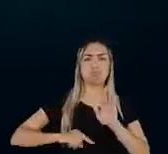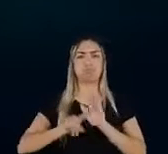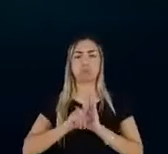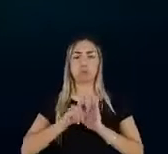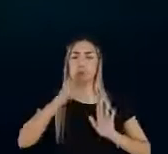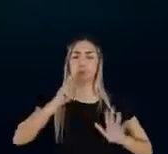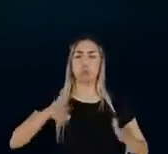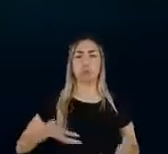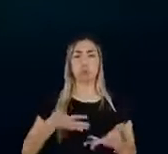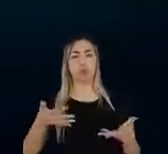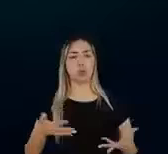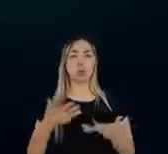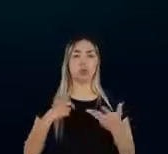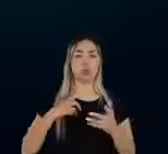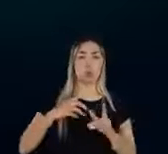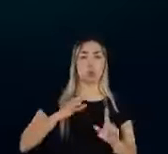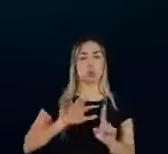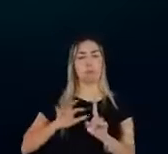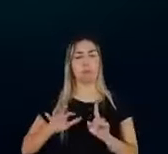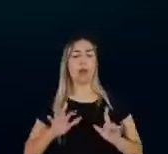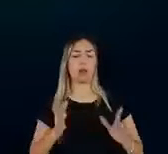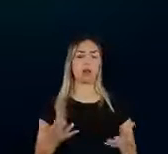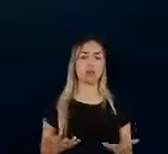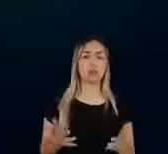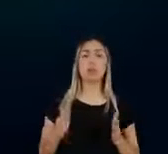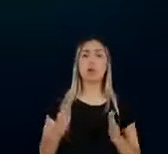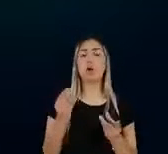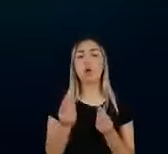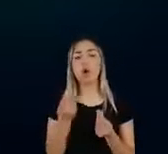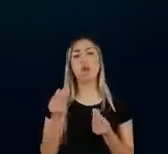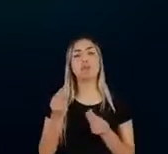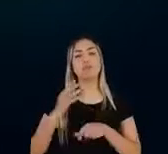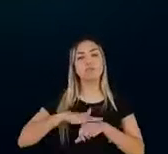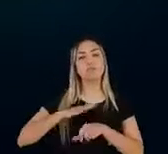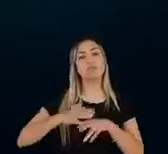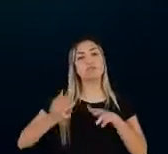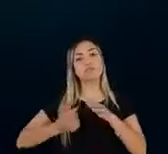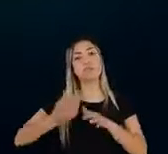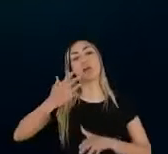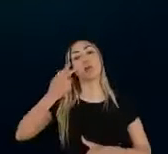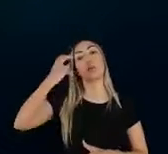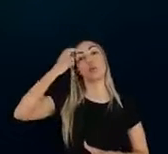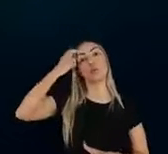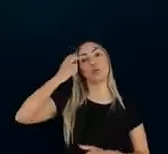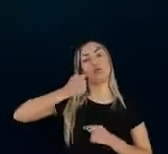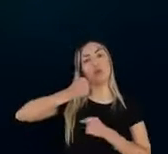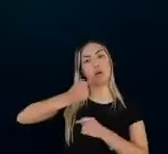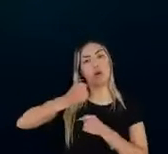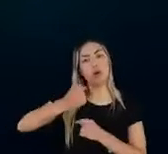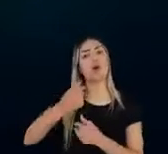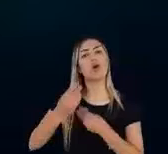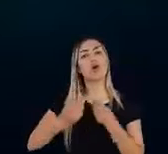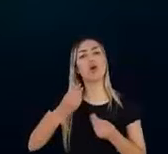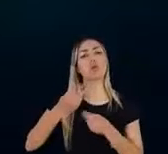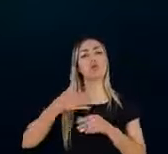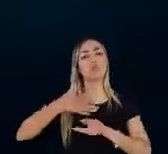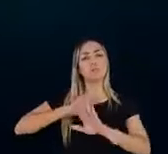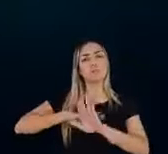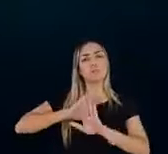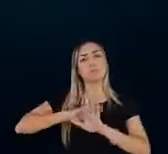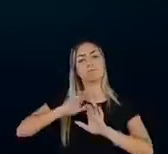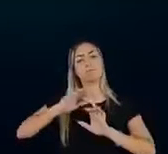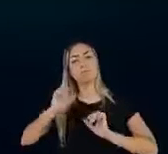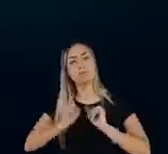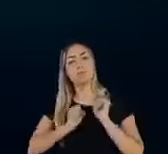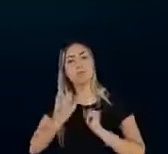E como você vai fazer isso né criando uma cultura forte de novo muita clareza do que que os princípios da sua empresa né e